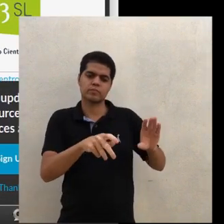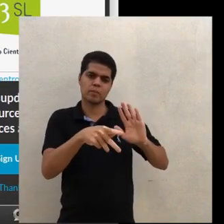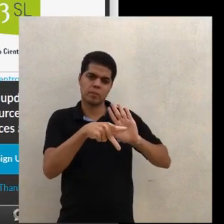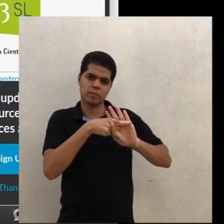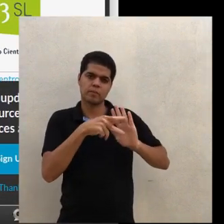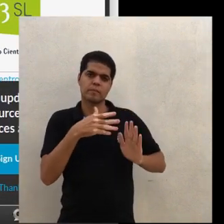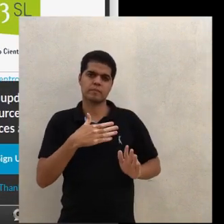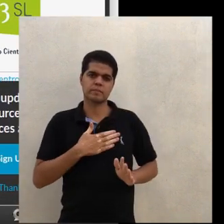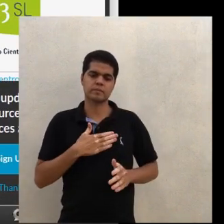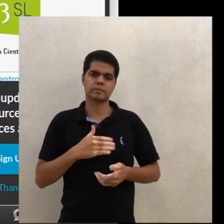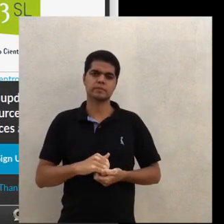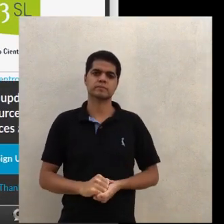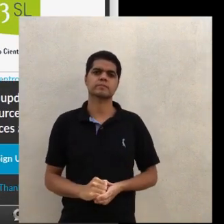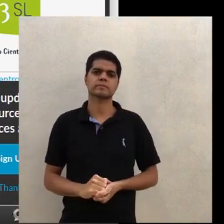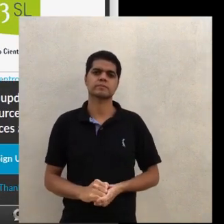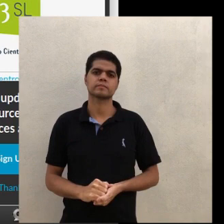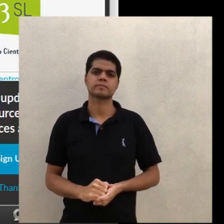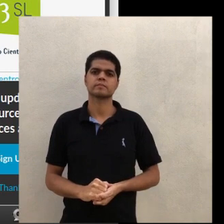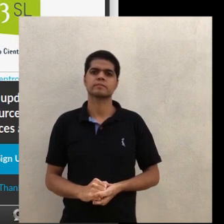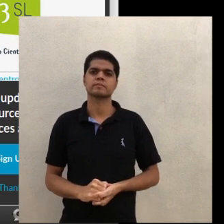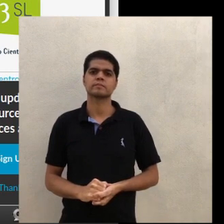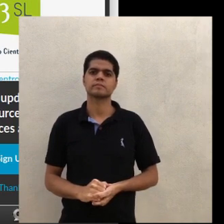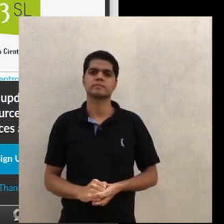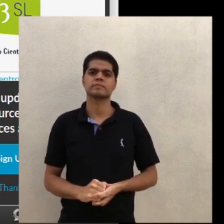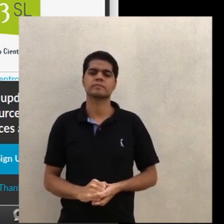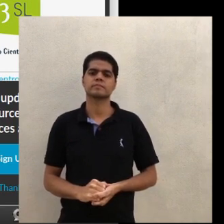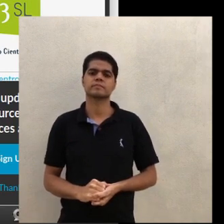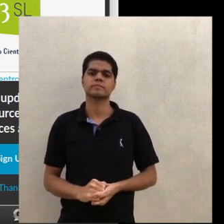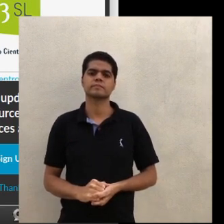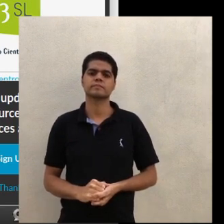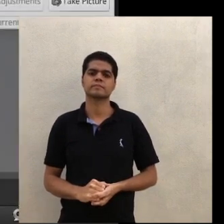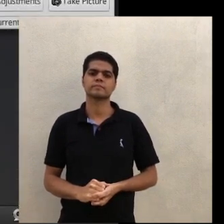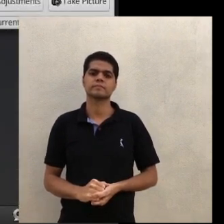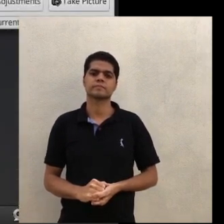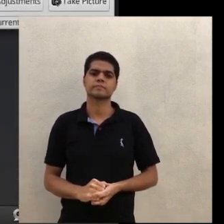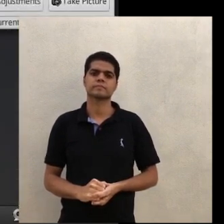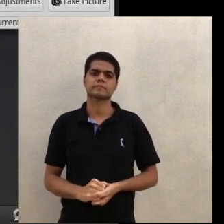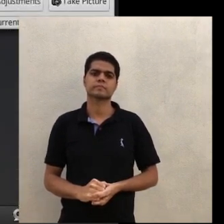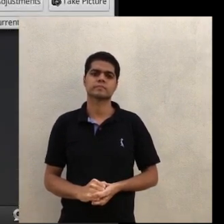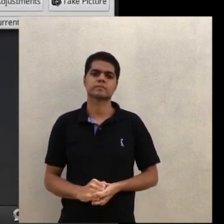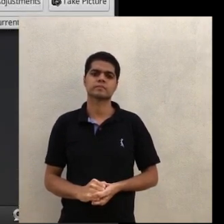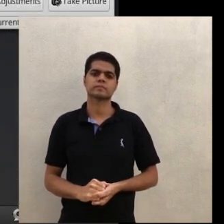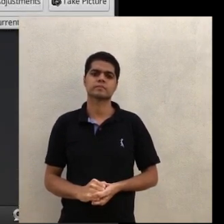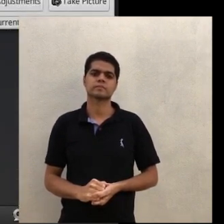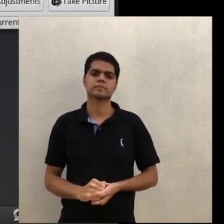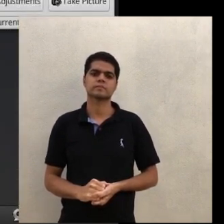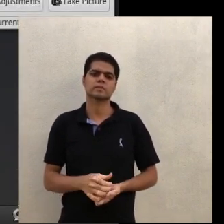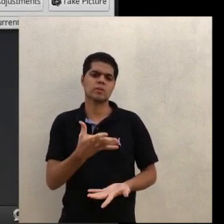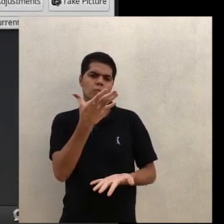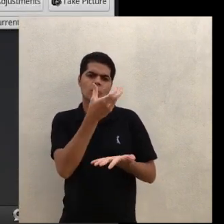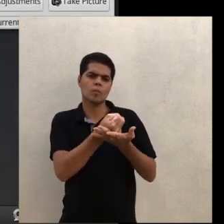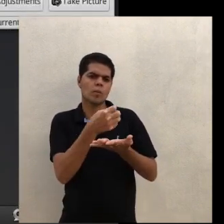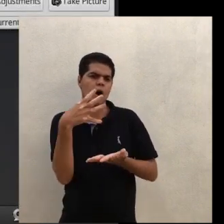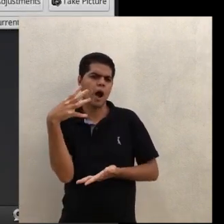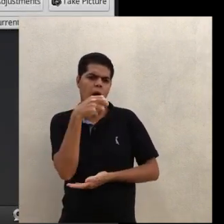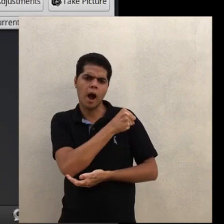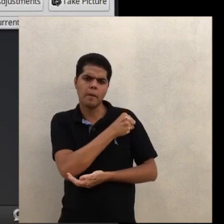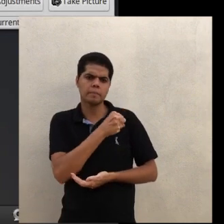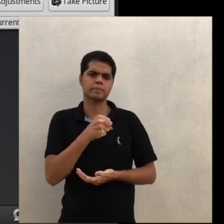jfuzzylogic.rar, ele é jar, ele é bem pequenininho, 4 megas, eu já tenho ele aqui na minha área de trabalho, que é esse aqui, ó,